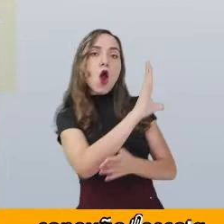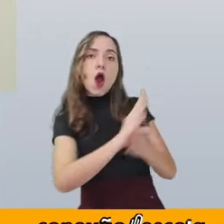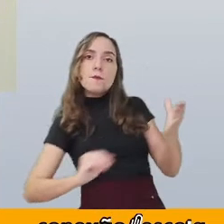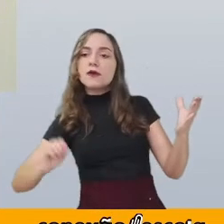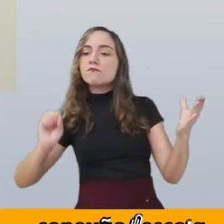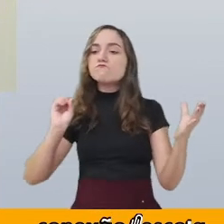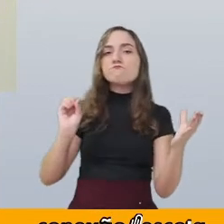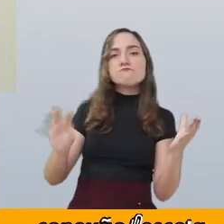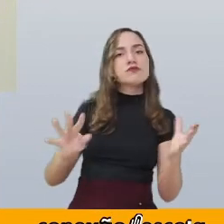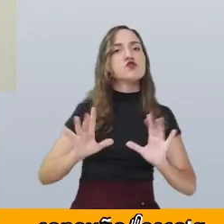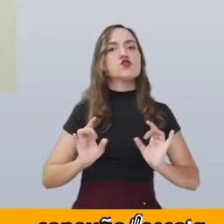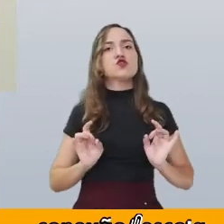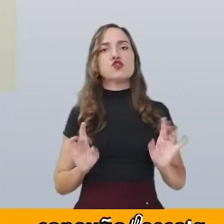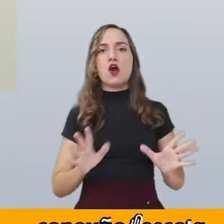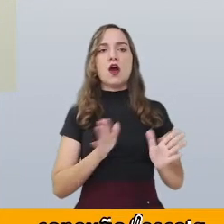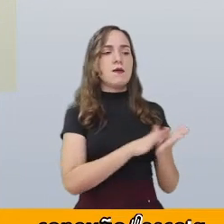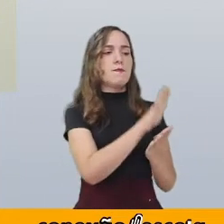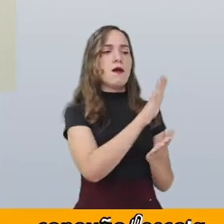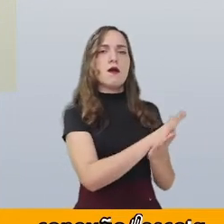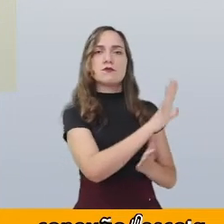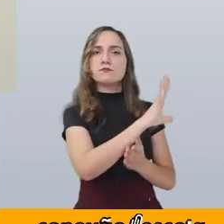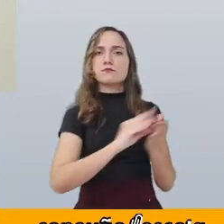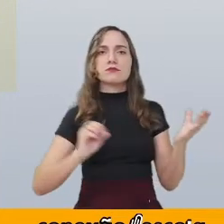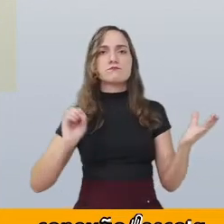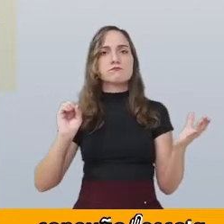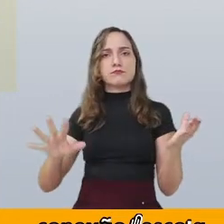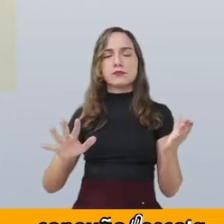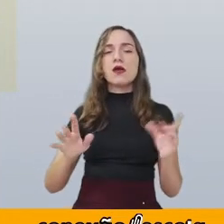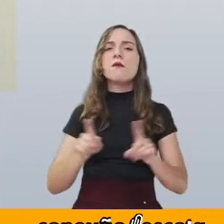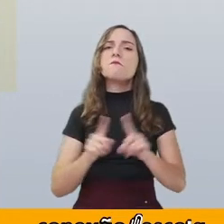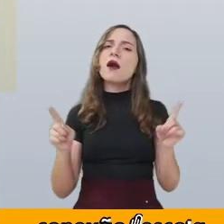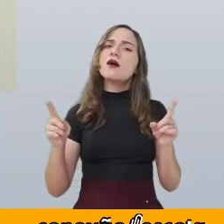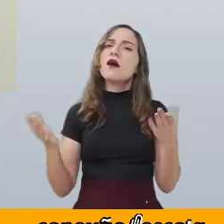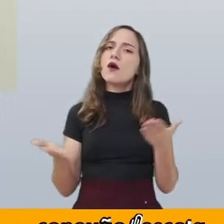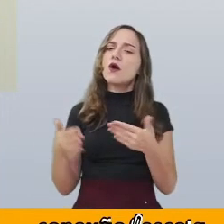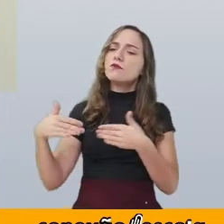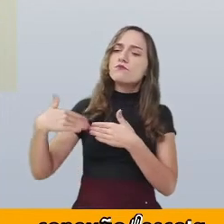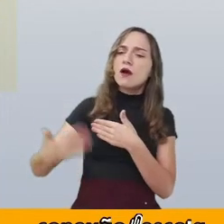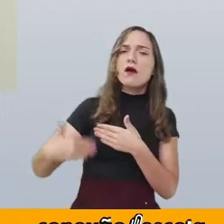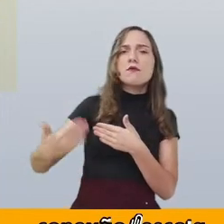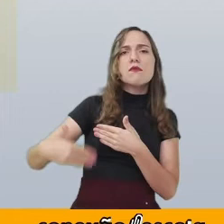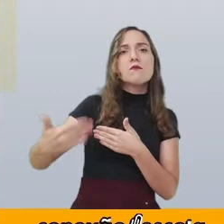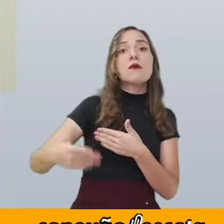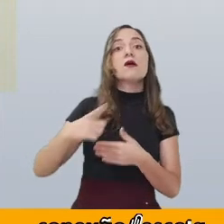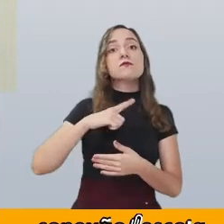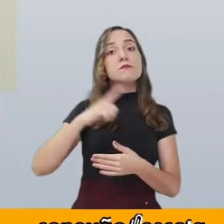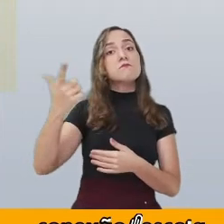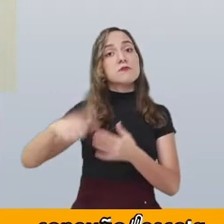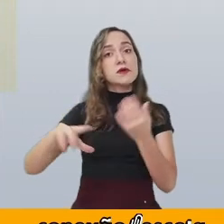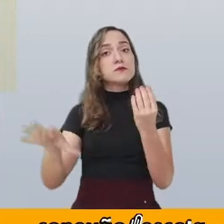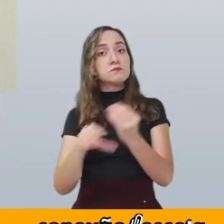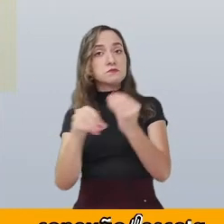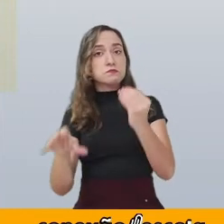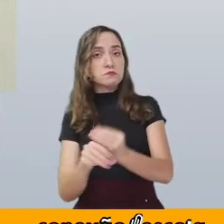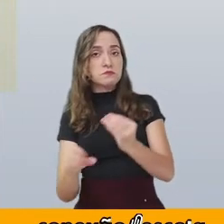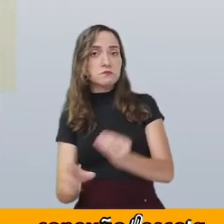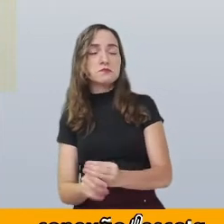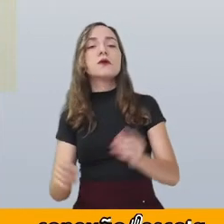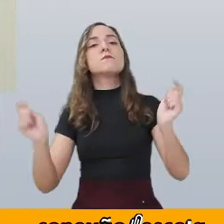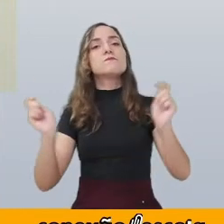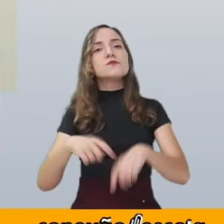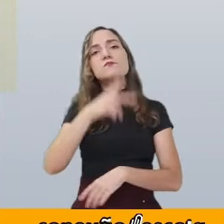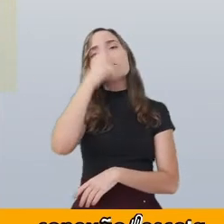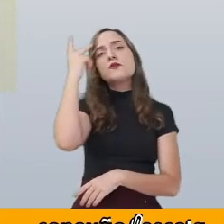impresso, mas com o tempo ganhou funcionalidades que permitiram